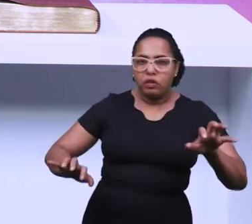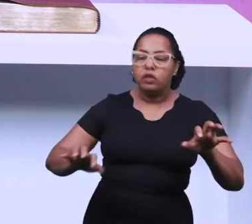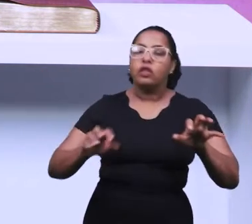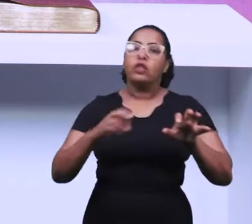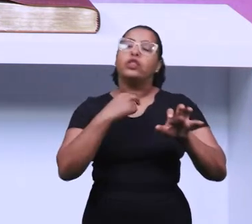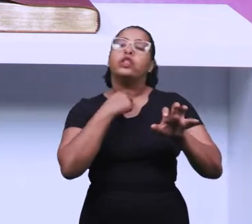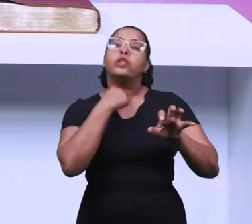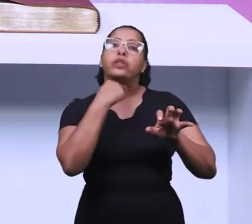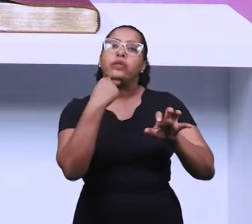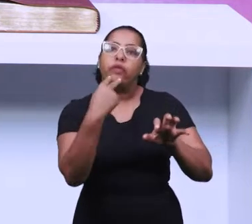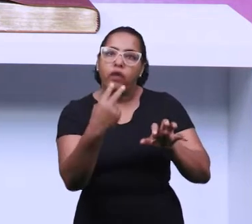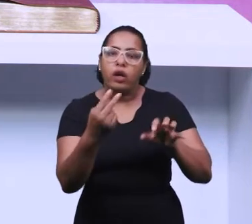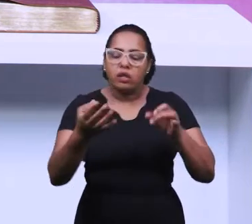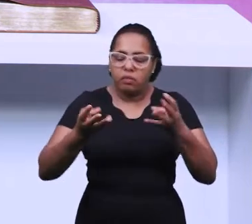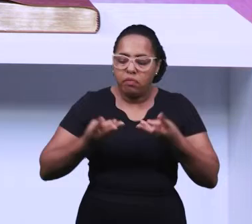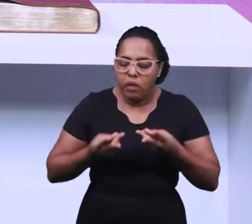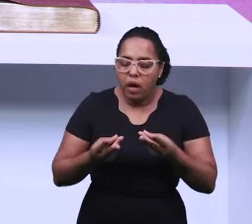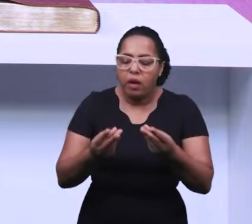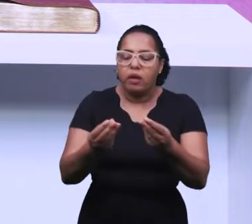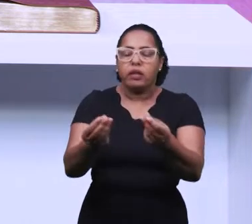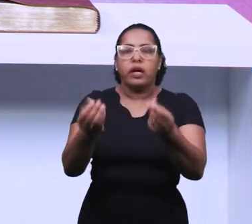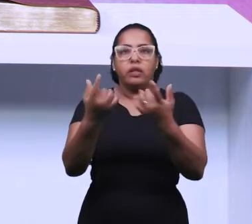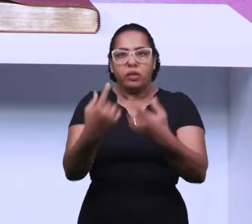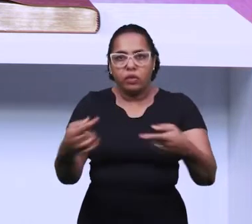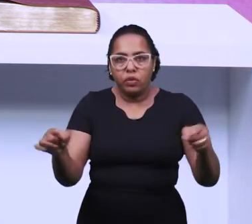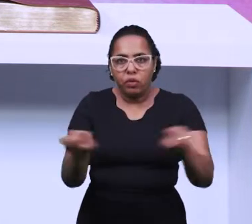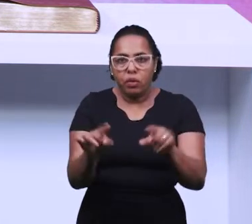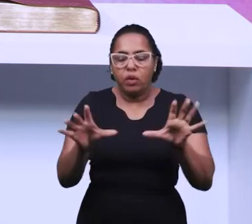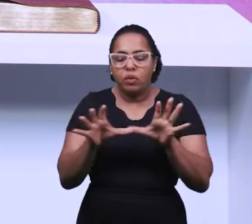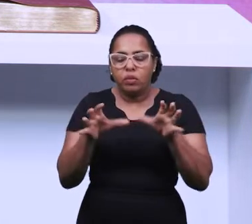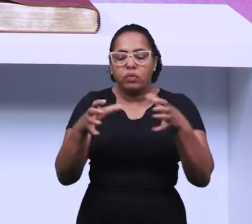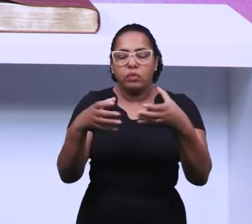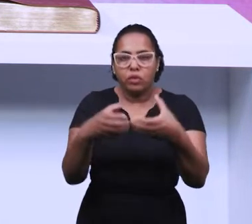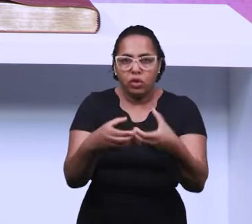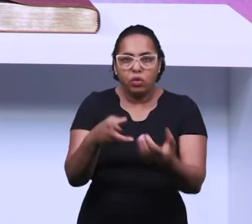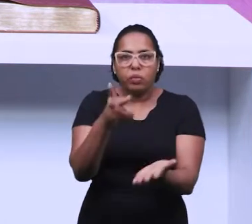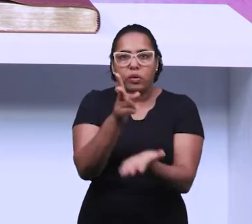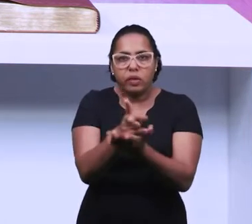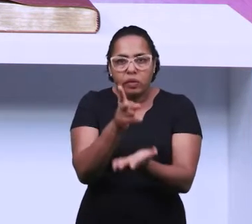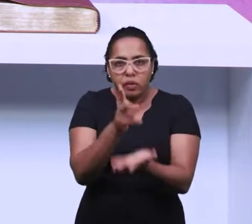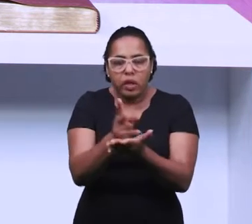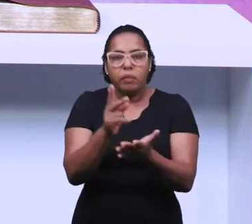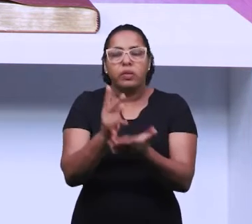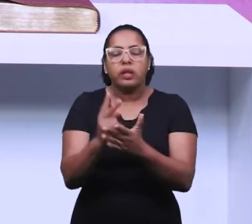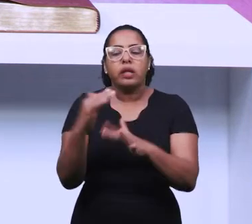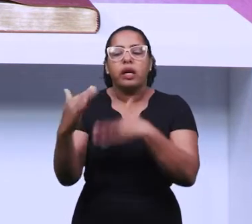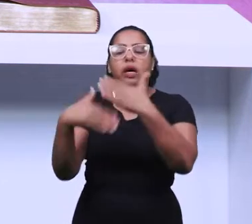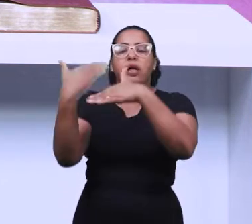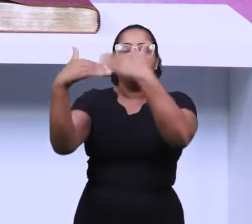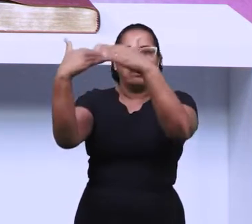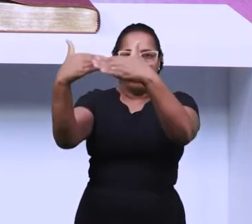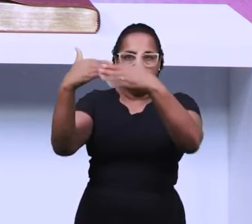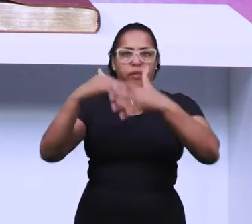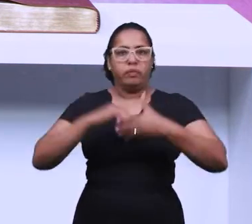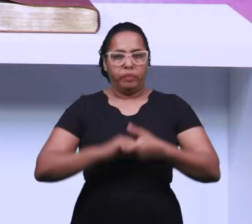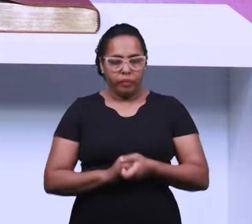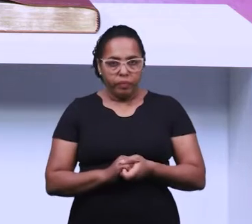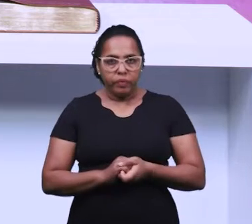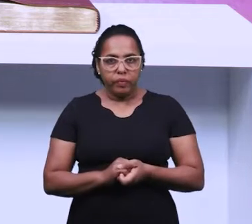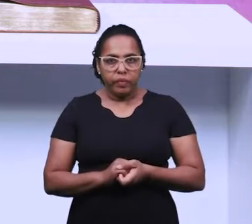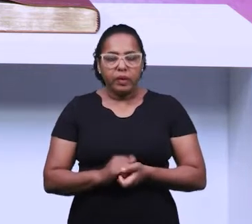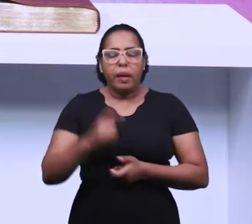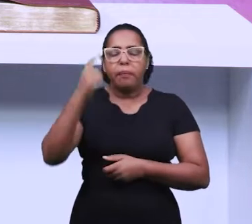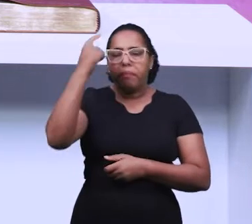por exemplo, para que a qualidade musical desses grupos sempre tenha a crescer, a